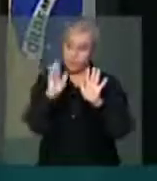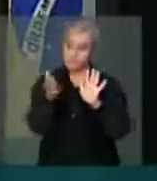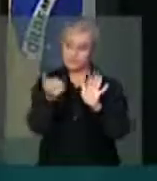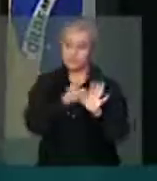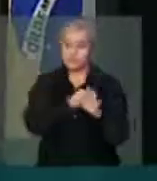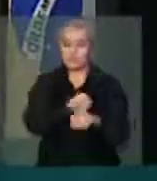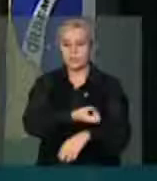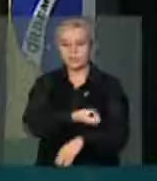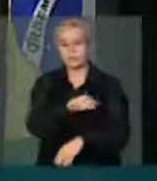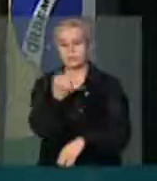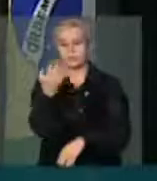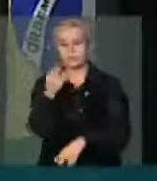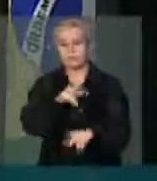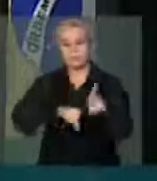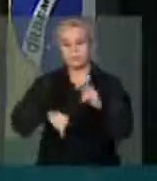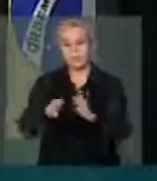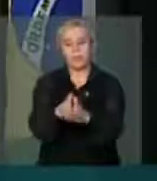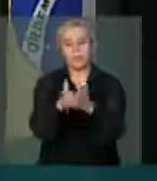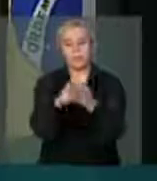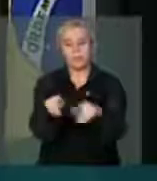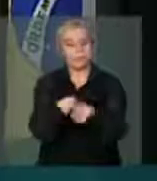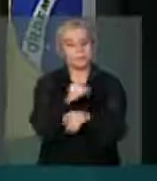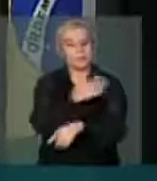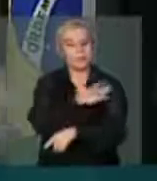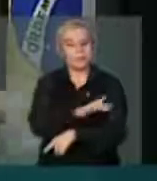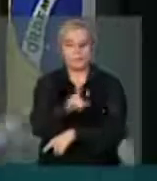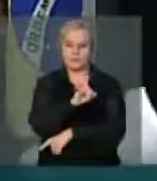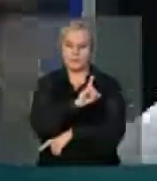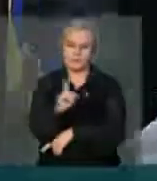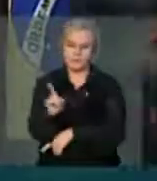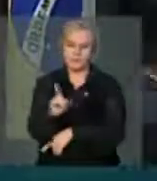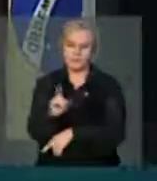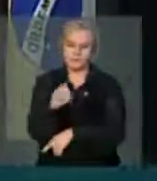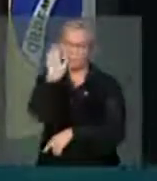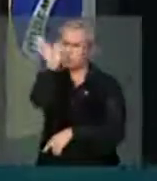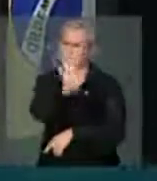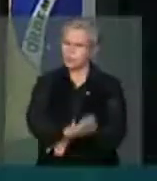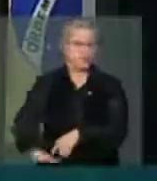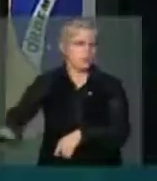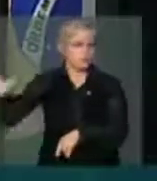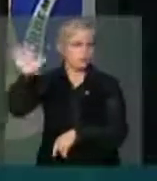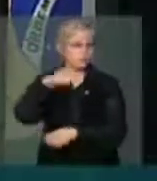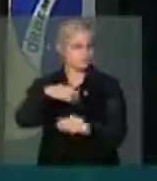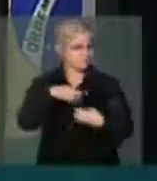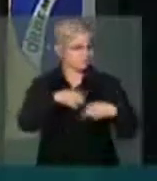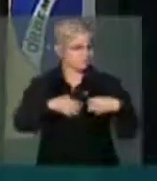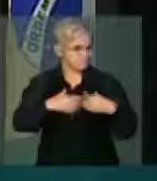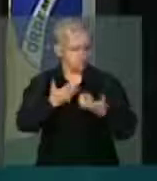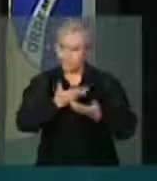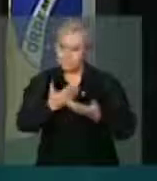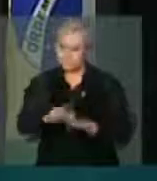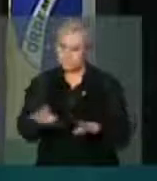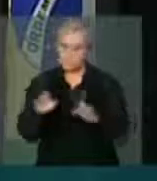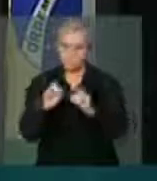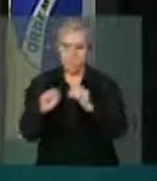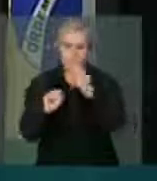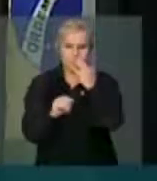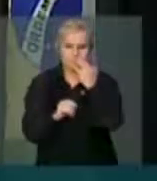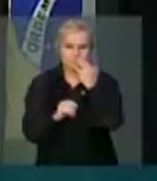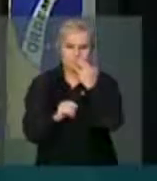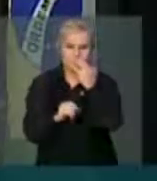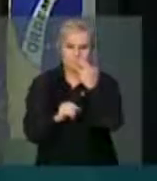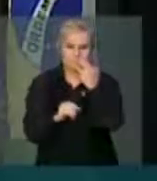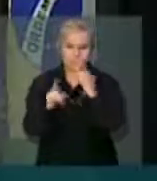pelo Datafolha. E a insatisfação nacional atinge desde a região com a maior rejeição,